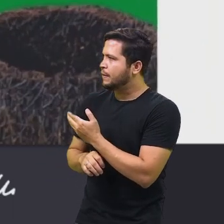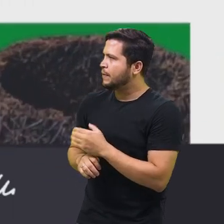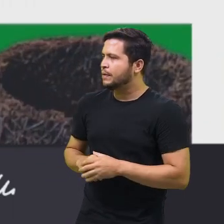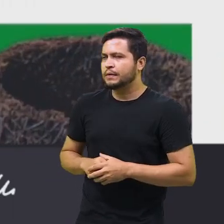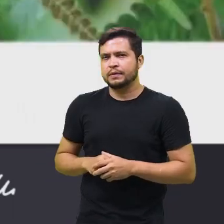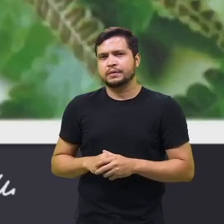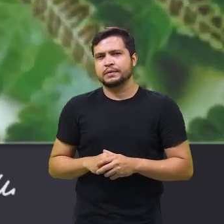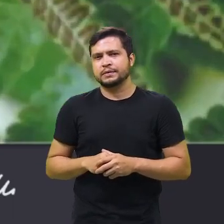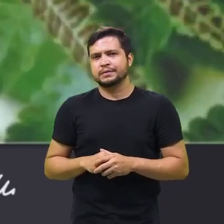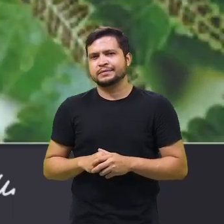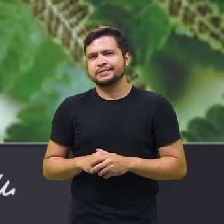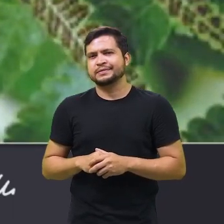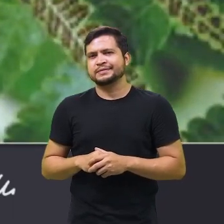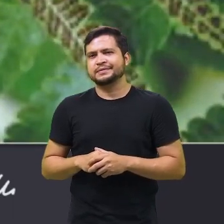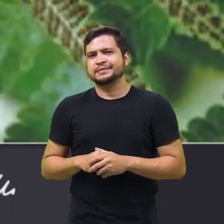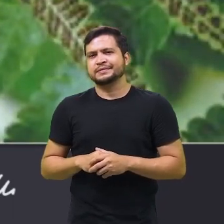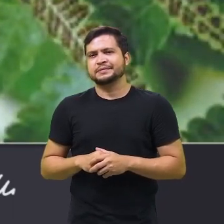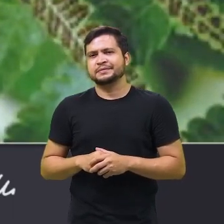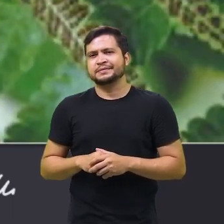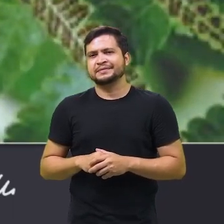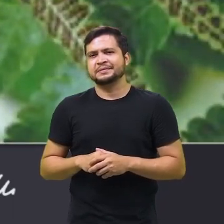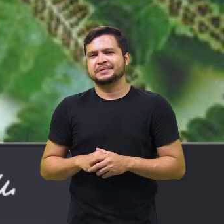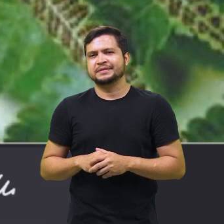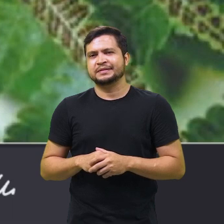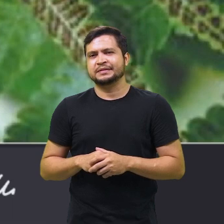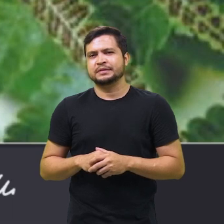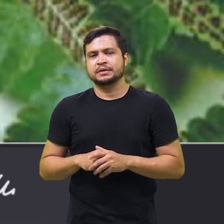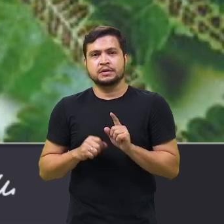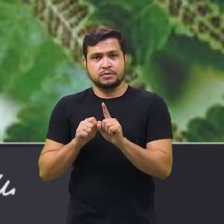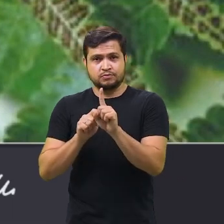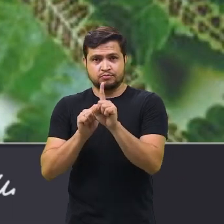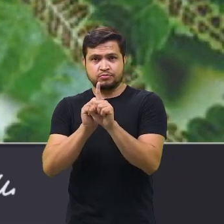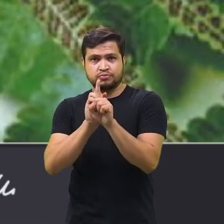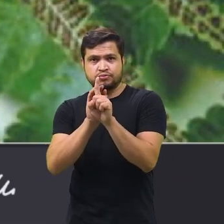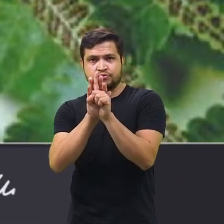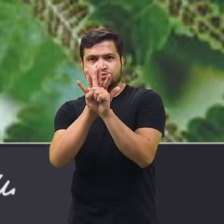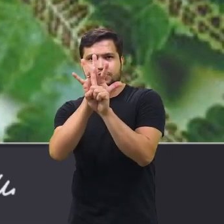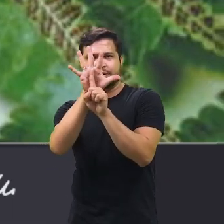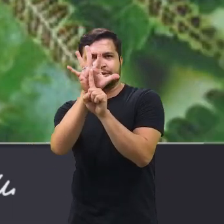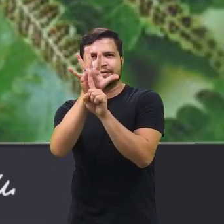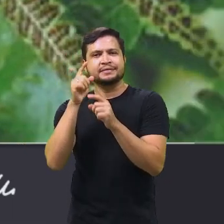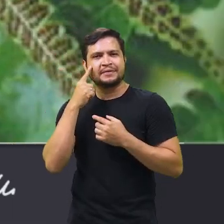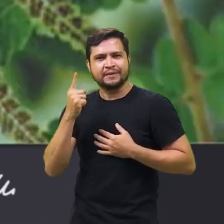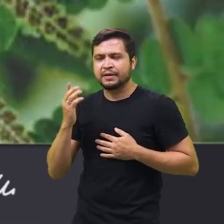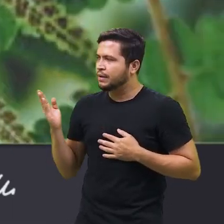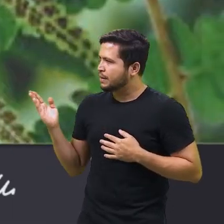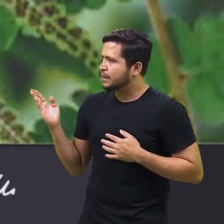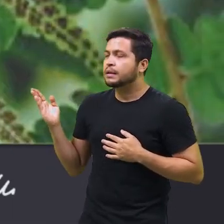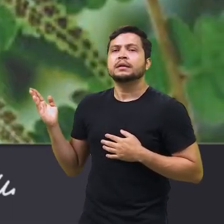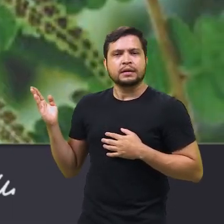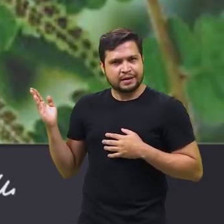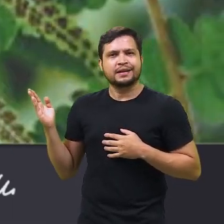eu vou ampliar um pouquinho, que você encontra em geral, às vezes, né, muito perceptível